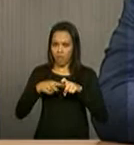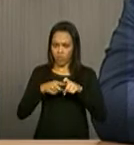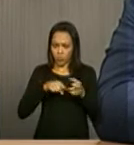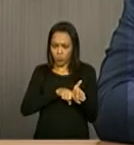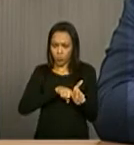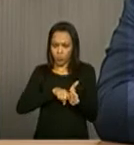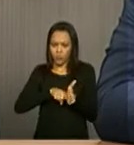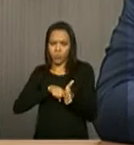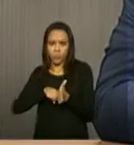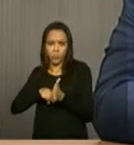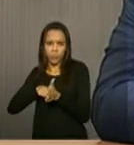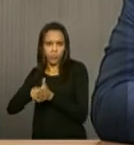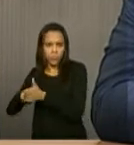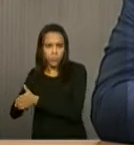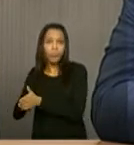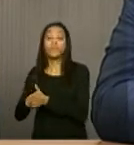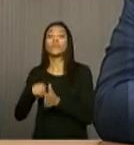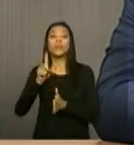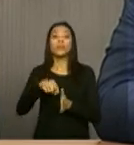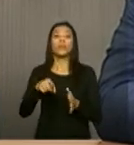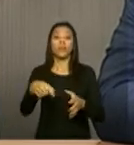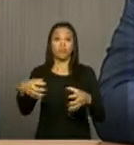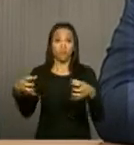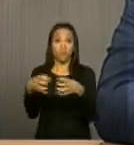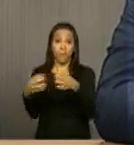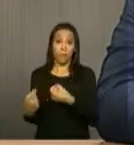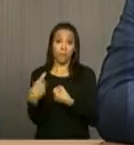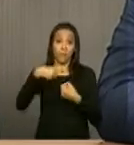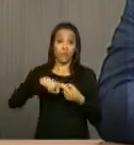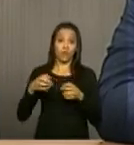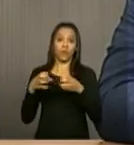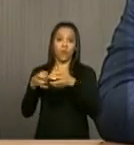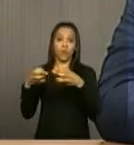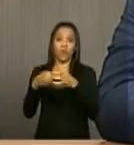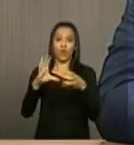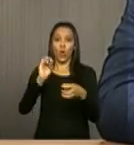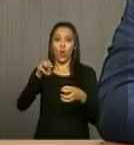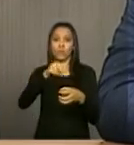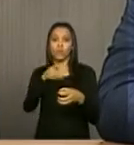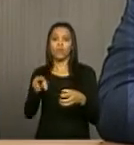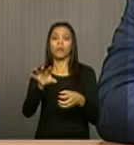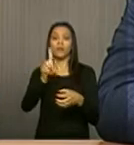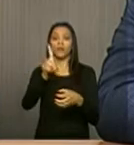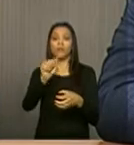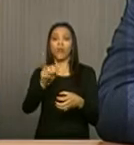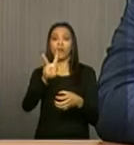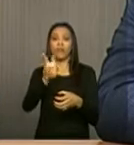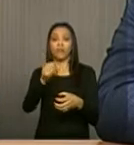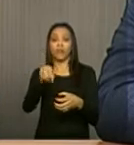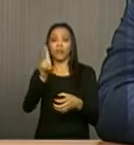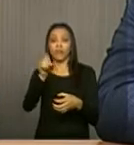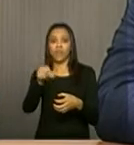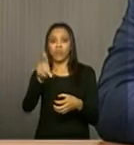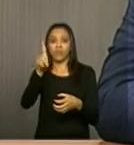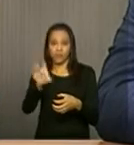por solicitação da comissão nacional da verdade é recordar e da secretaria de direitos humanos